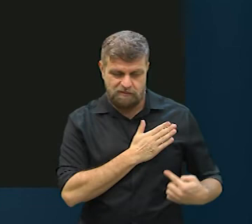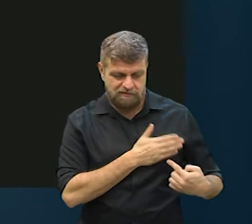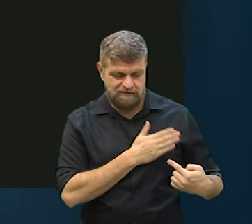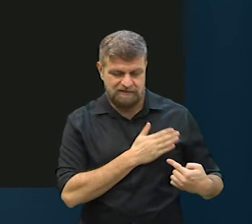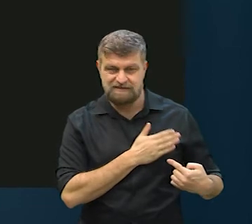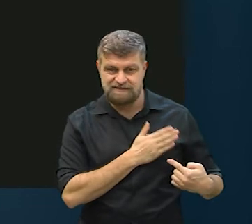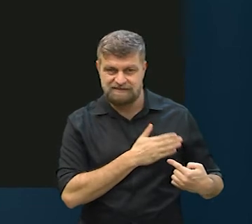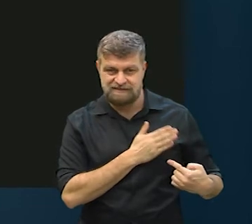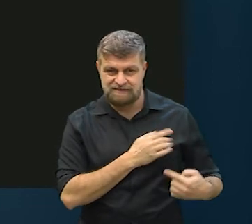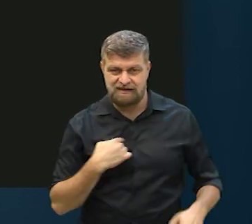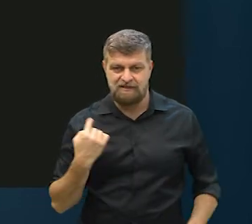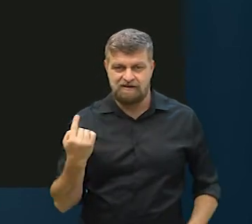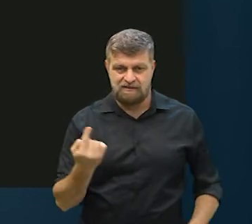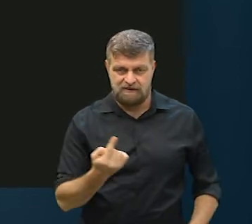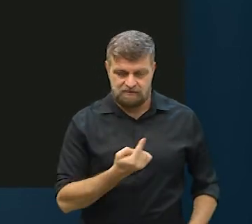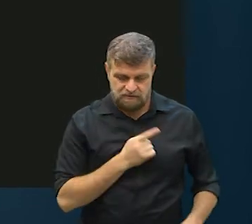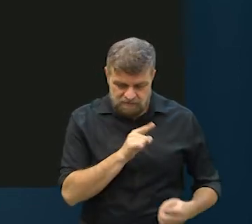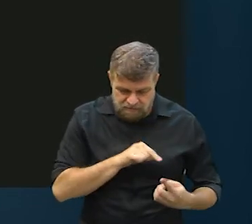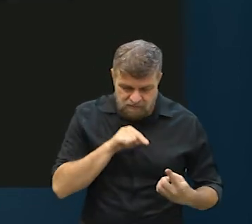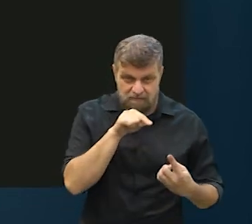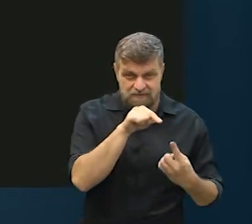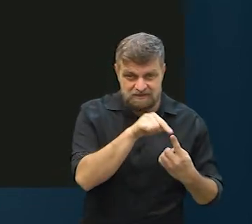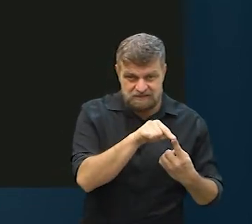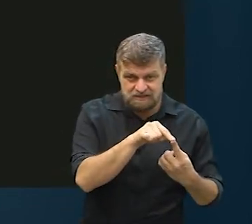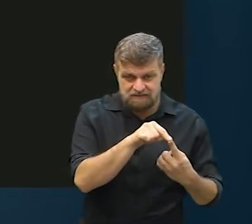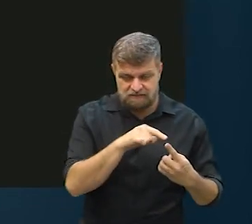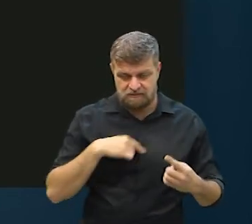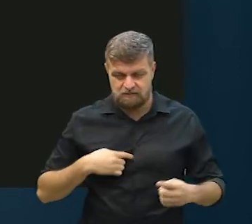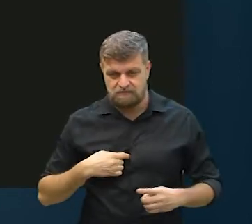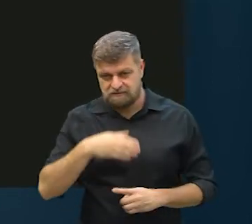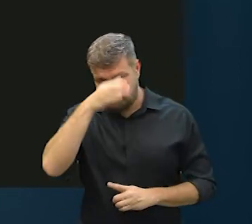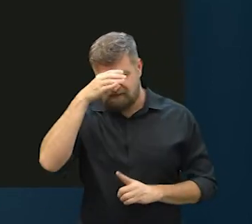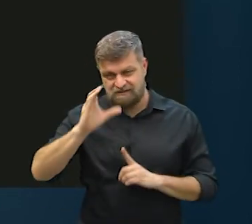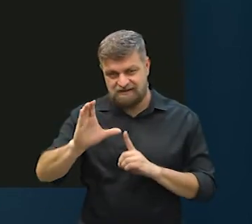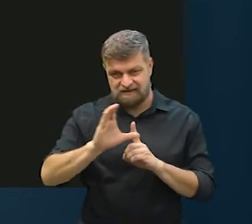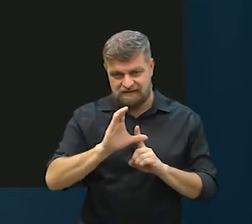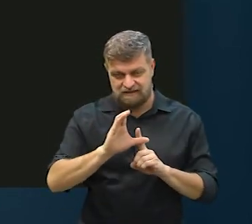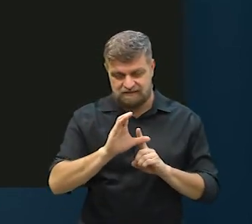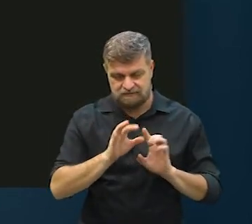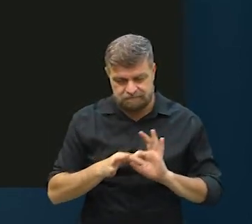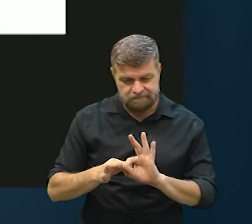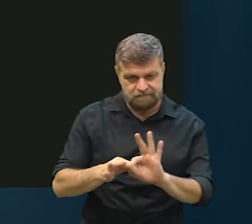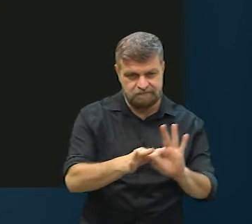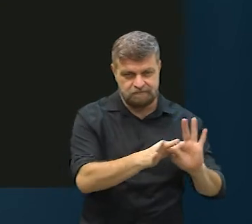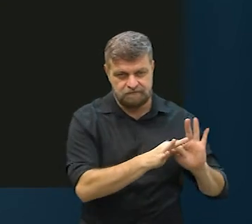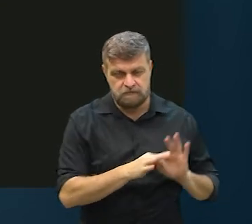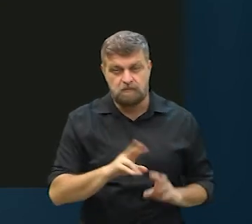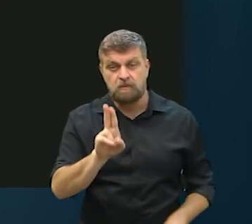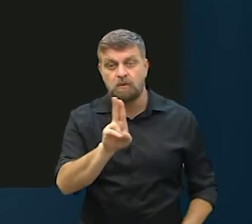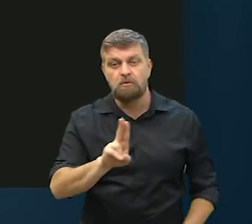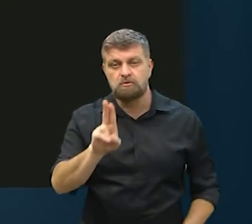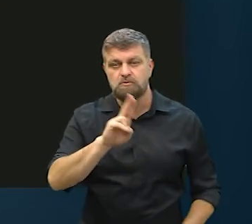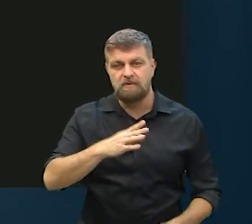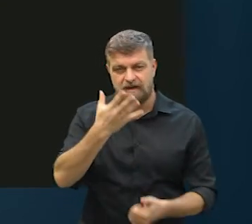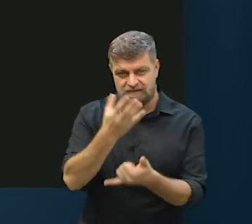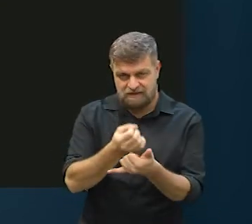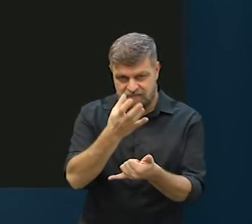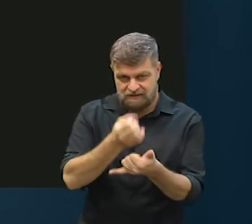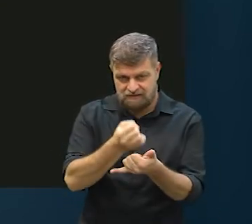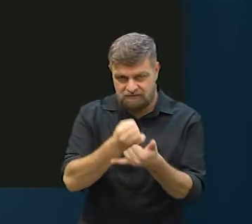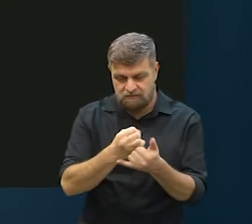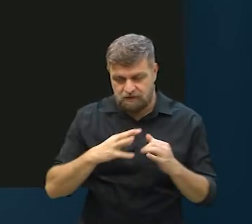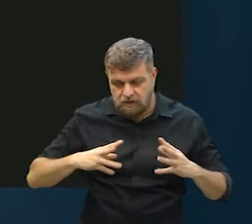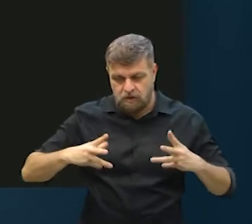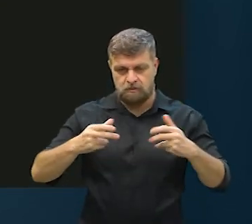do coração da nossa causa, nos nossos clientes e também em todos os usuários da nossa